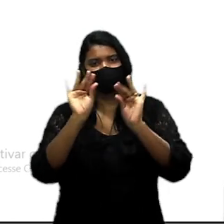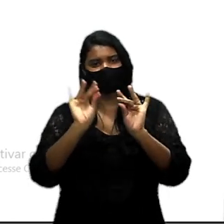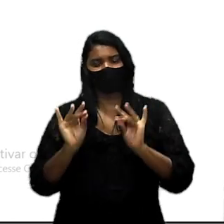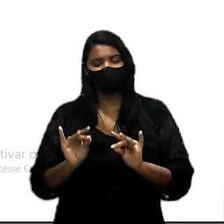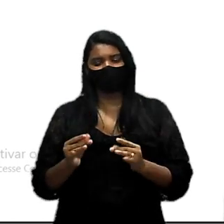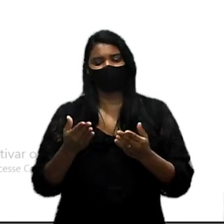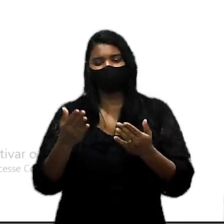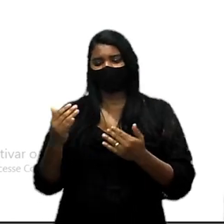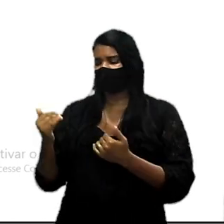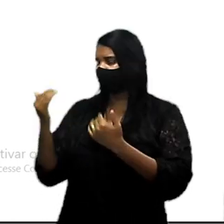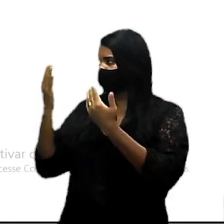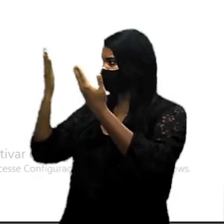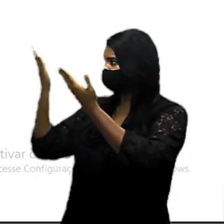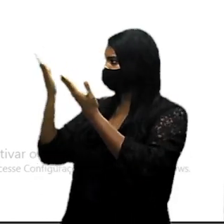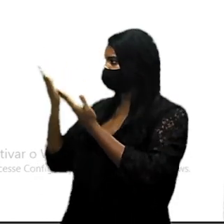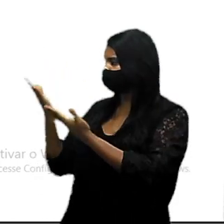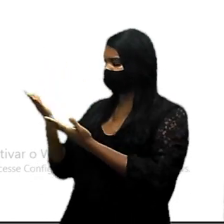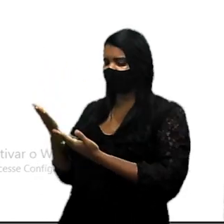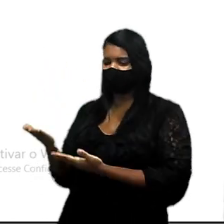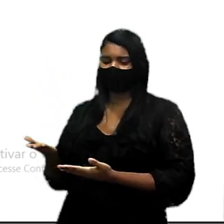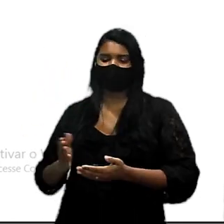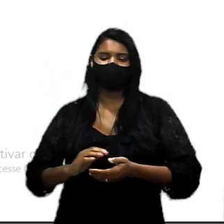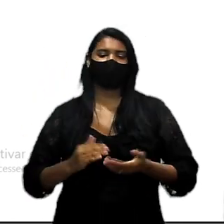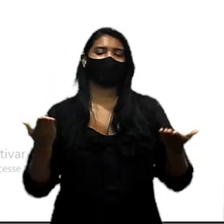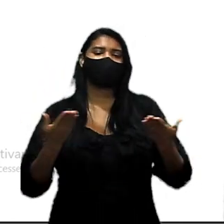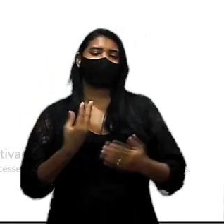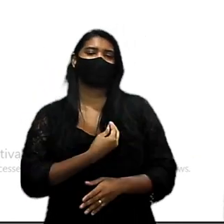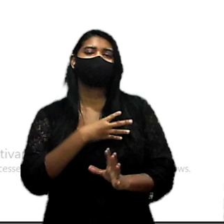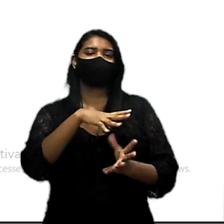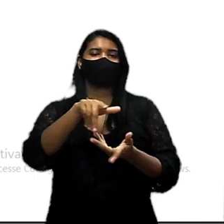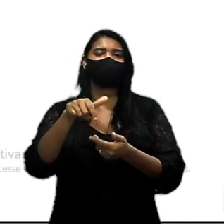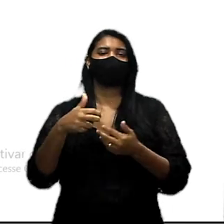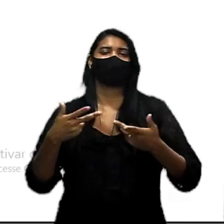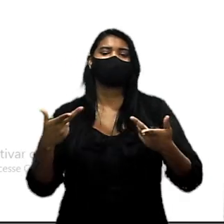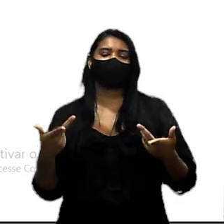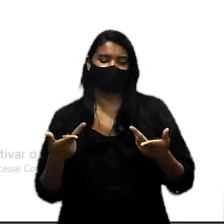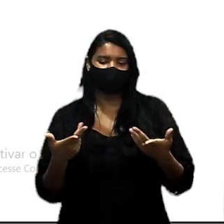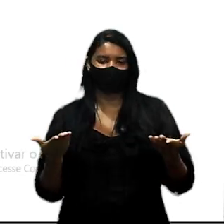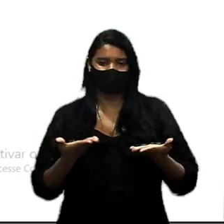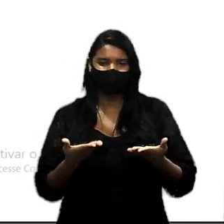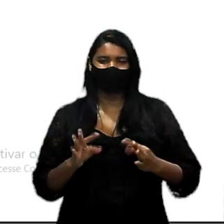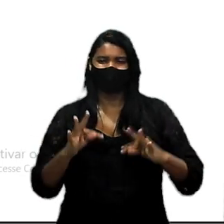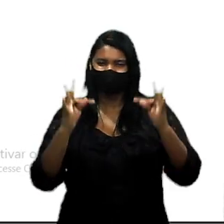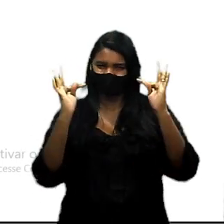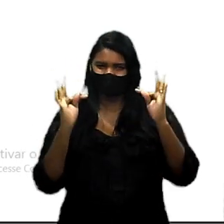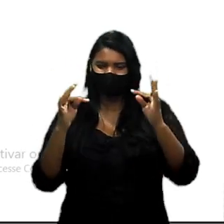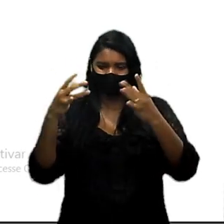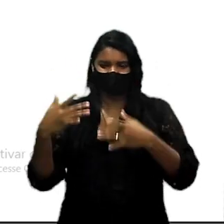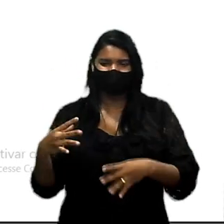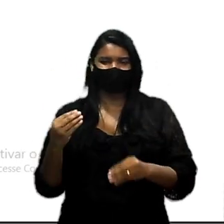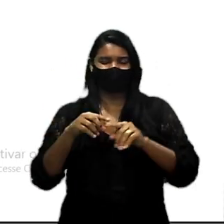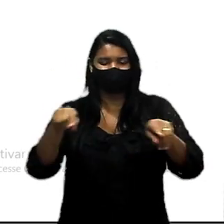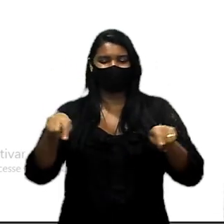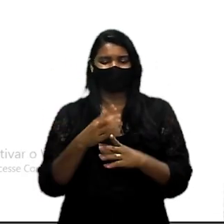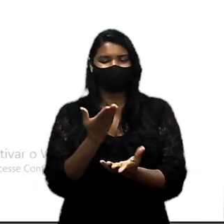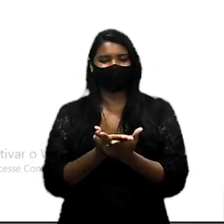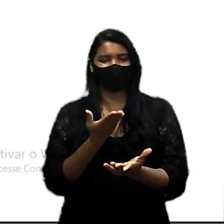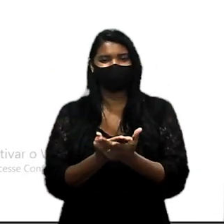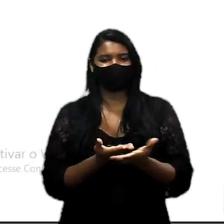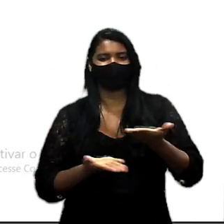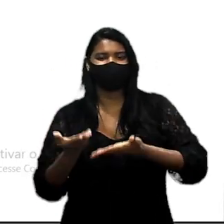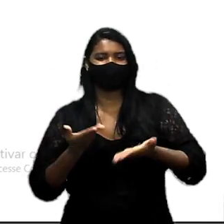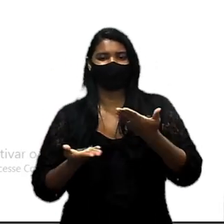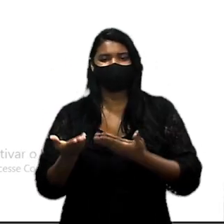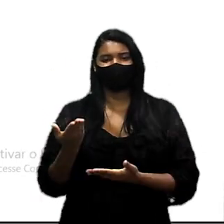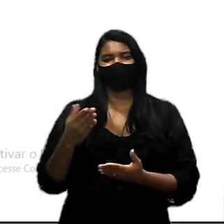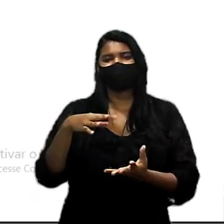né, em relação a esse cenário atual, né, o mundo aí totalmente globalizado. Eu falo muito isso em sala de aula em relação à